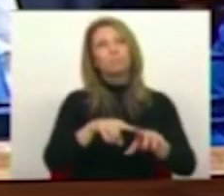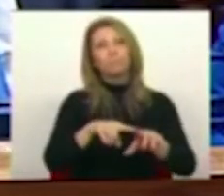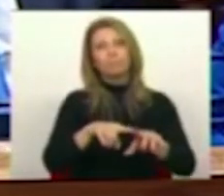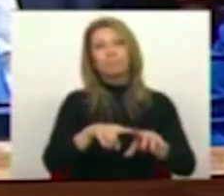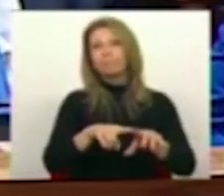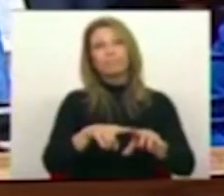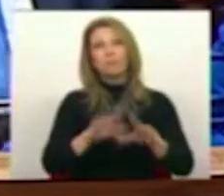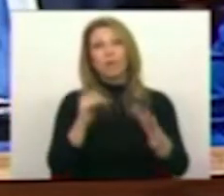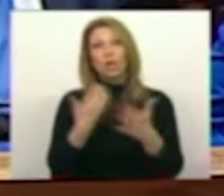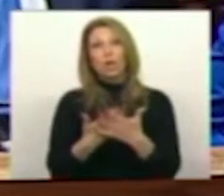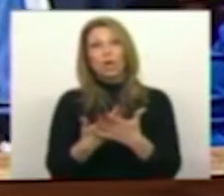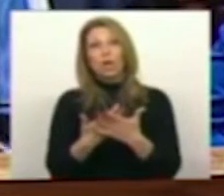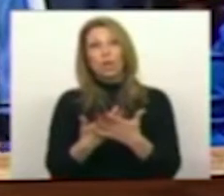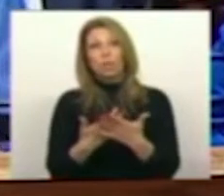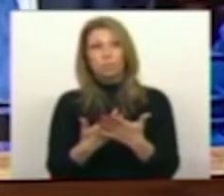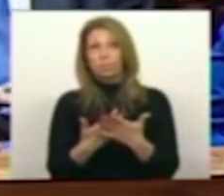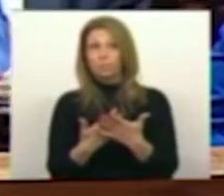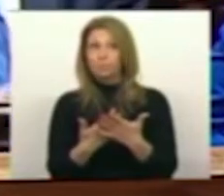não sejam produtores